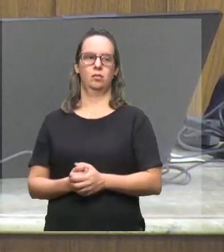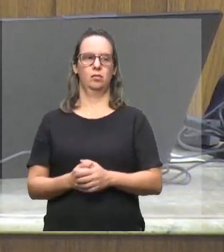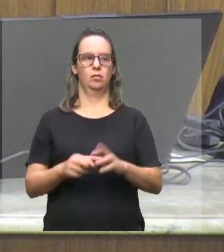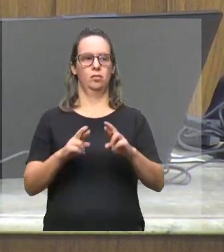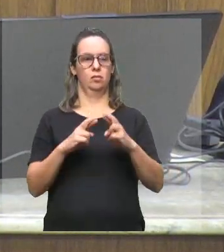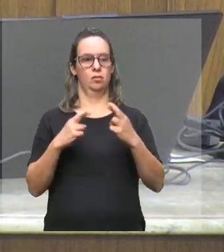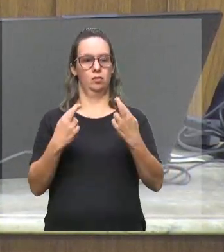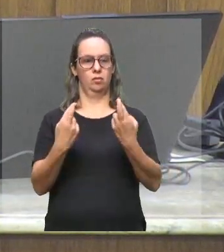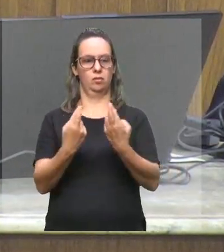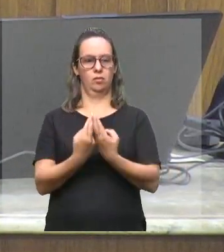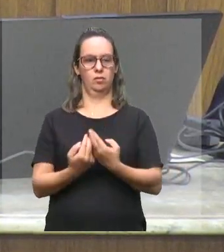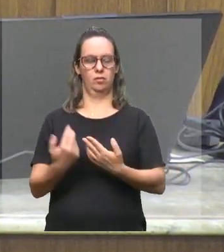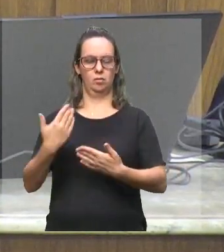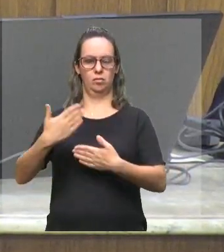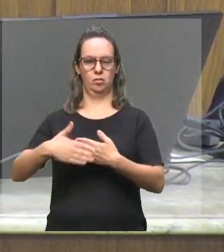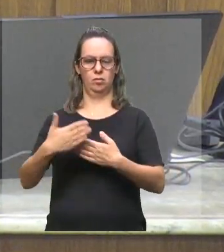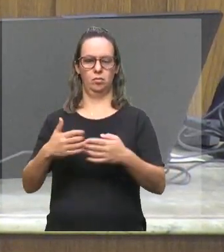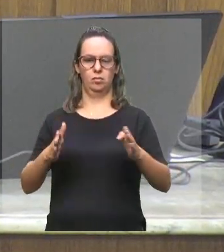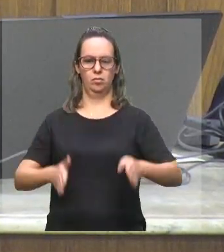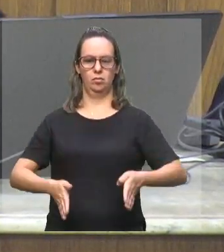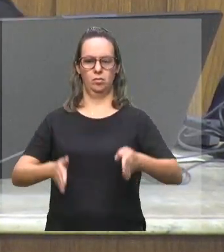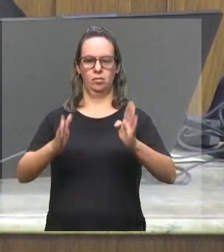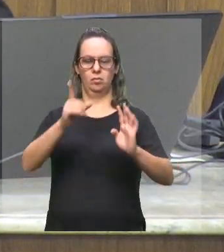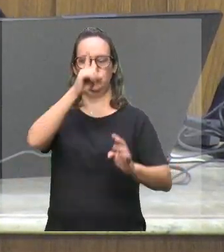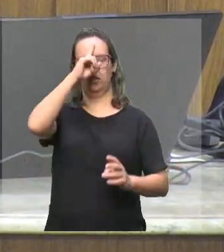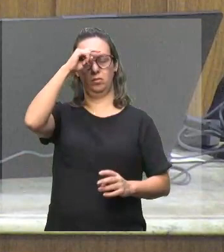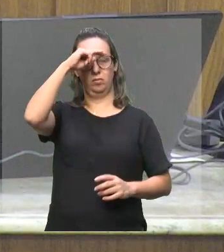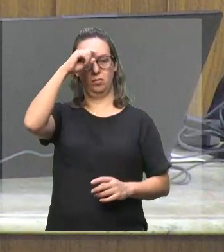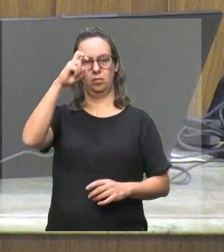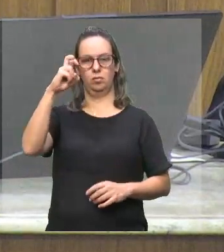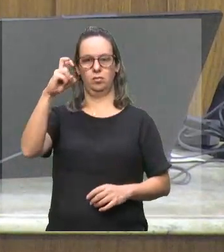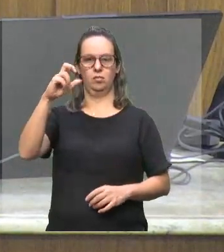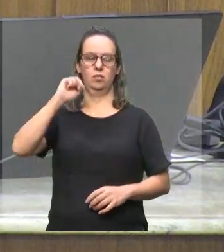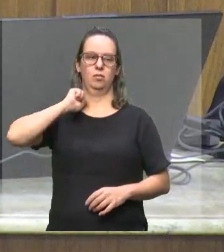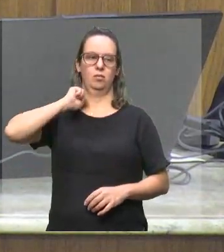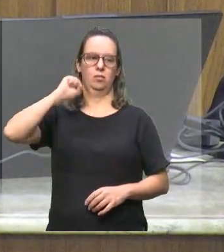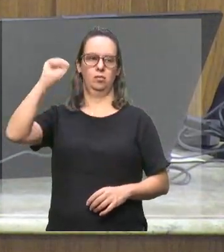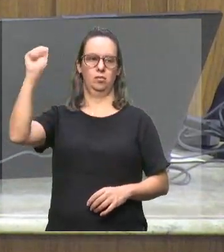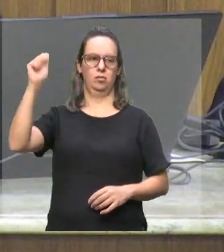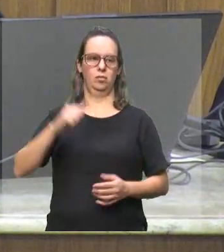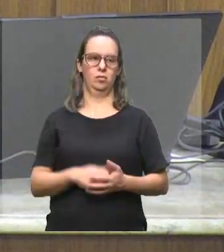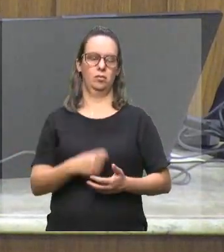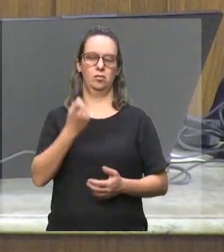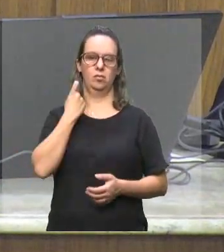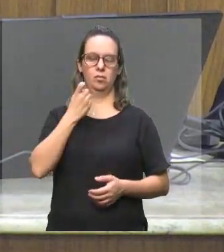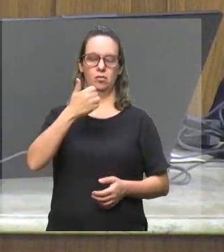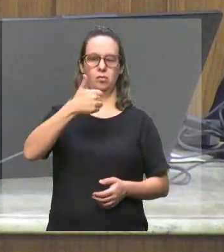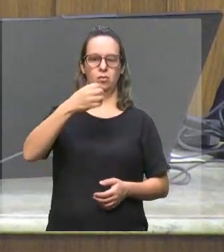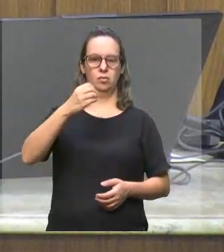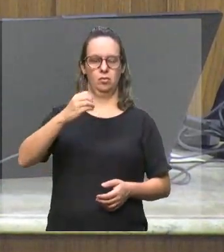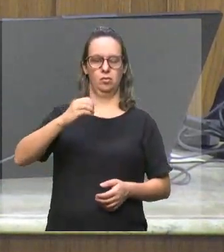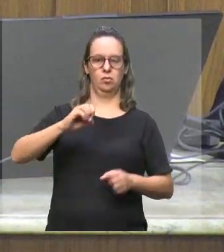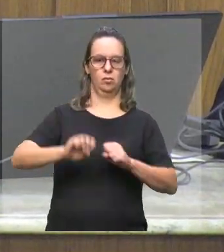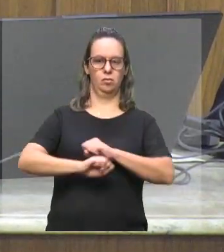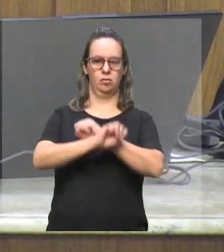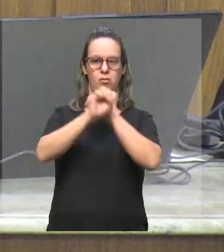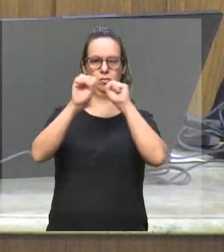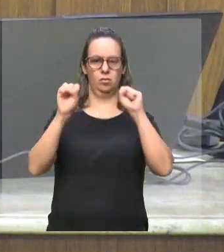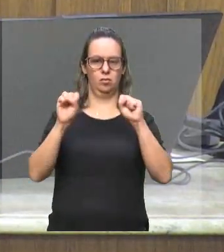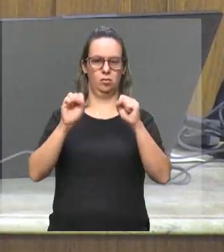Hospital Regional de Assis no dia 5 de abril, sexta-feira, às 10 horas da manhã.